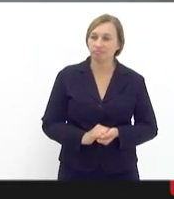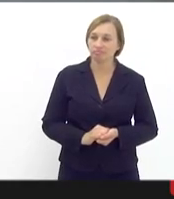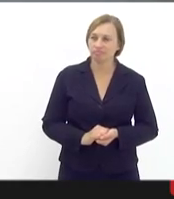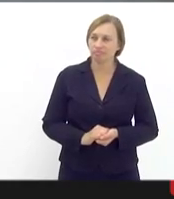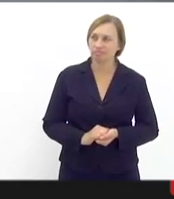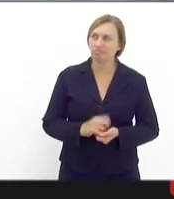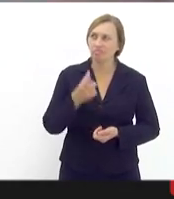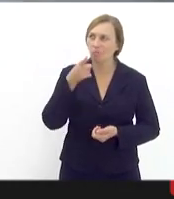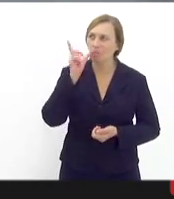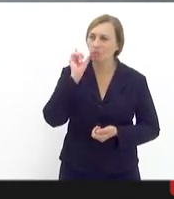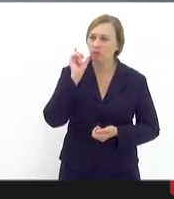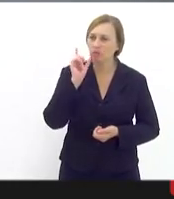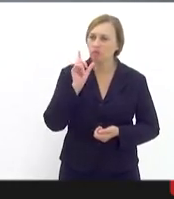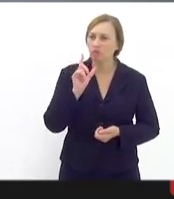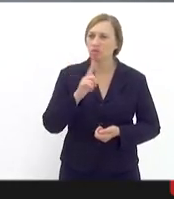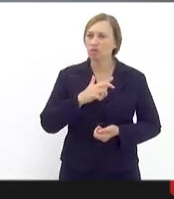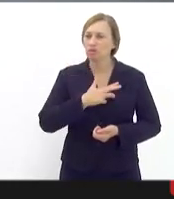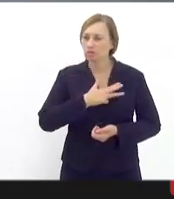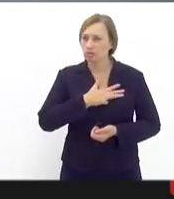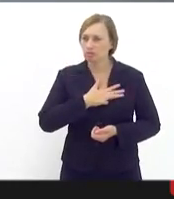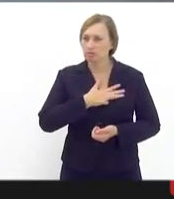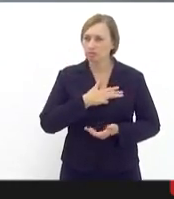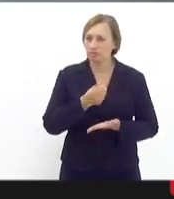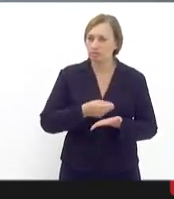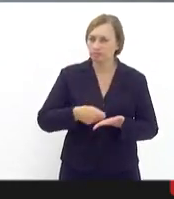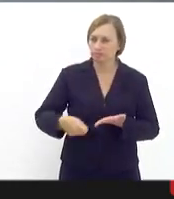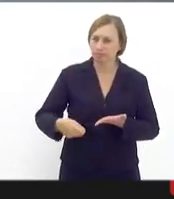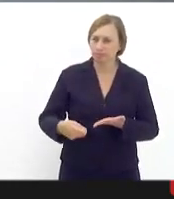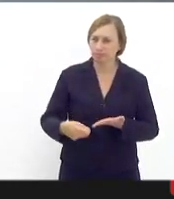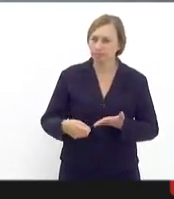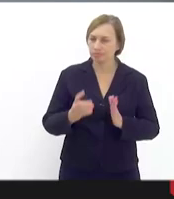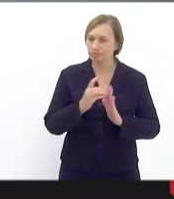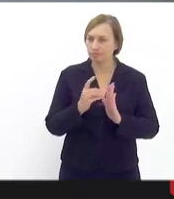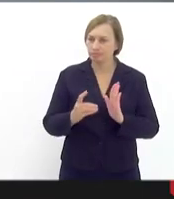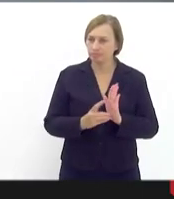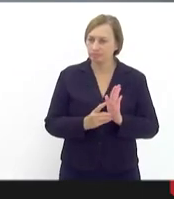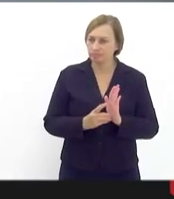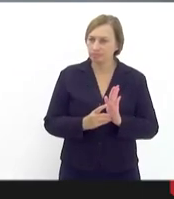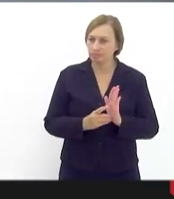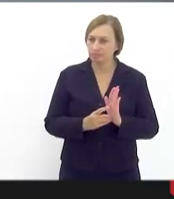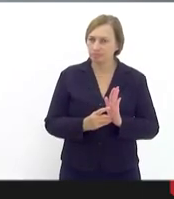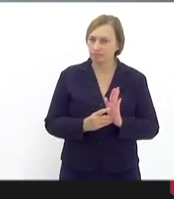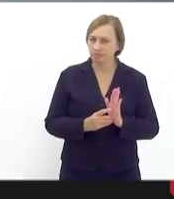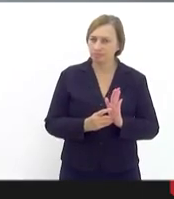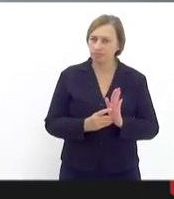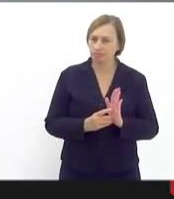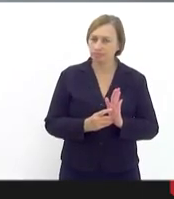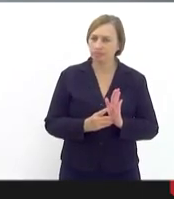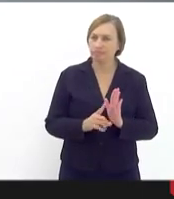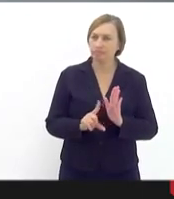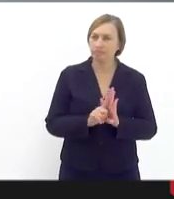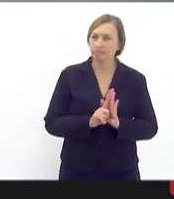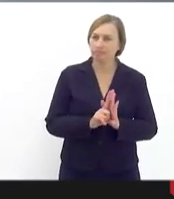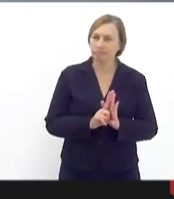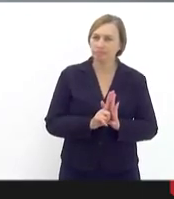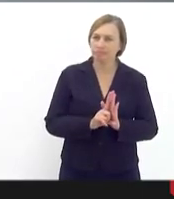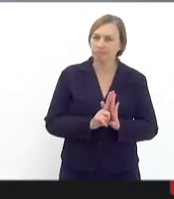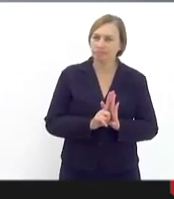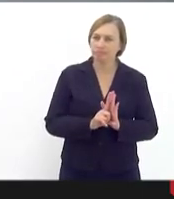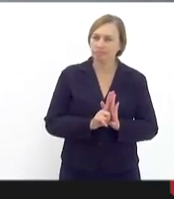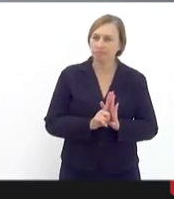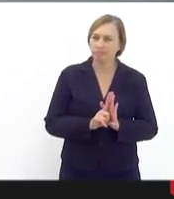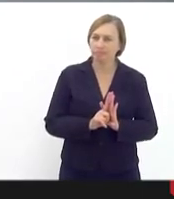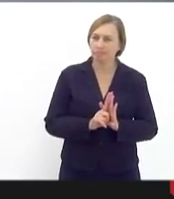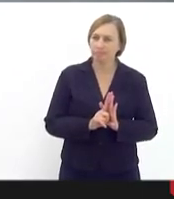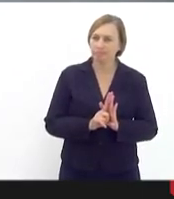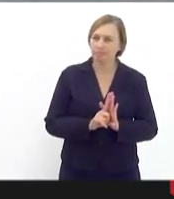ontem, o Lula assinou os decretos que viabilizam a lei